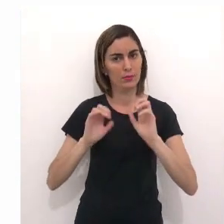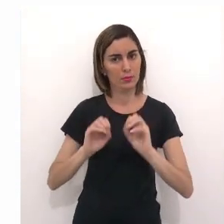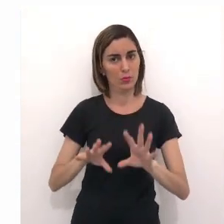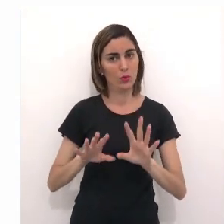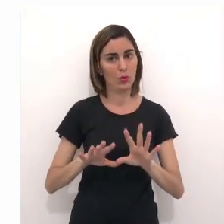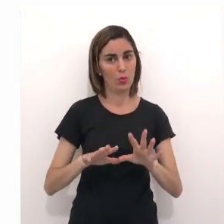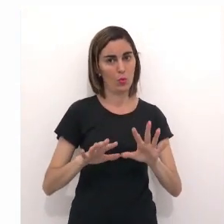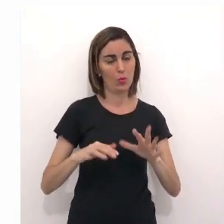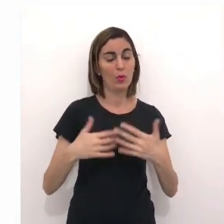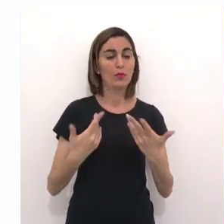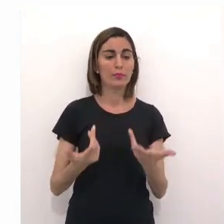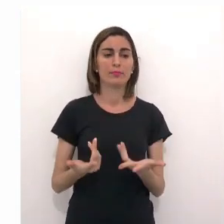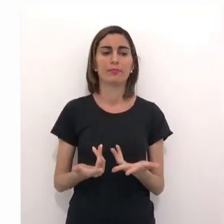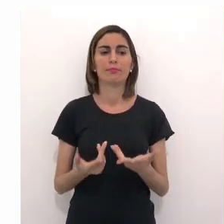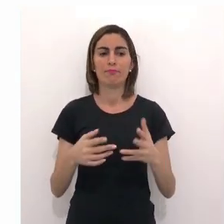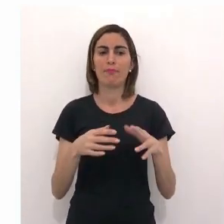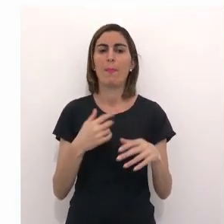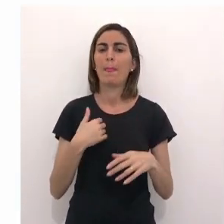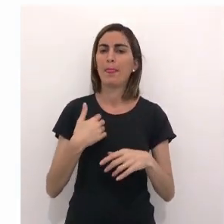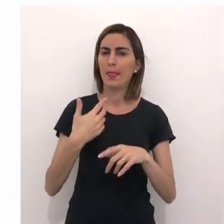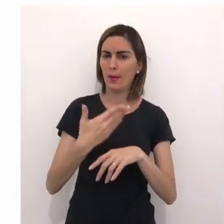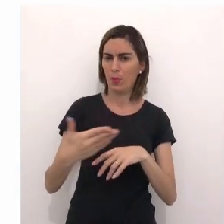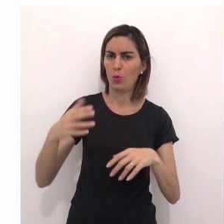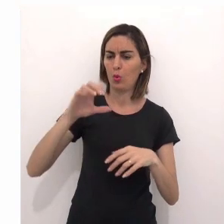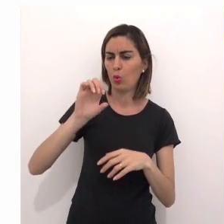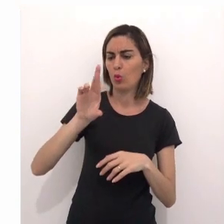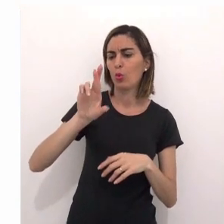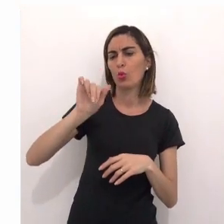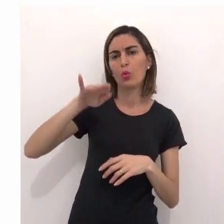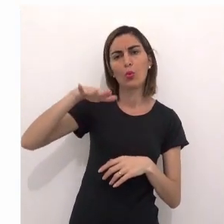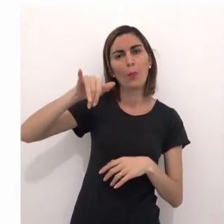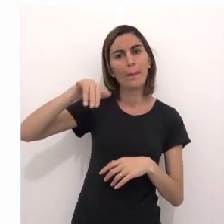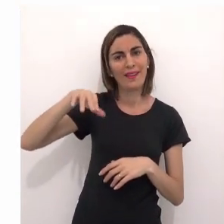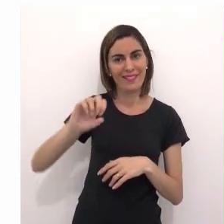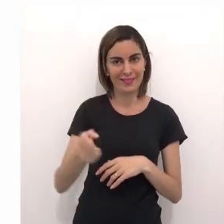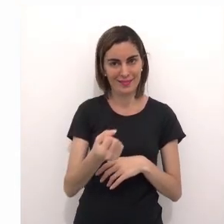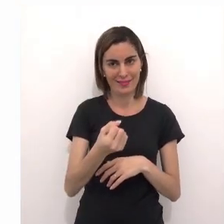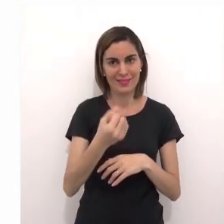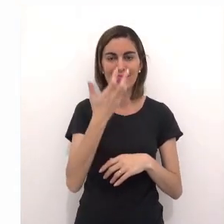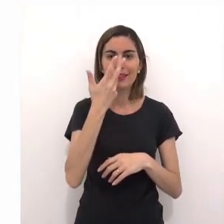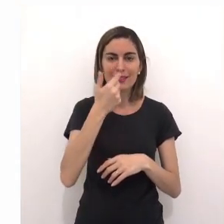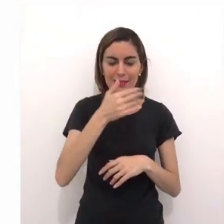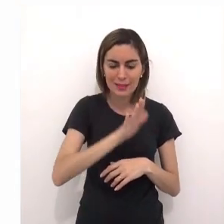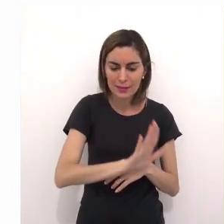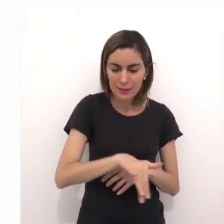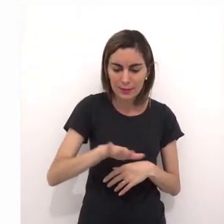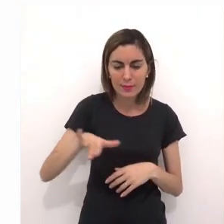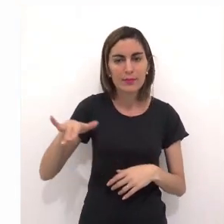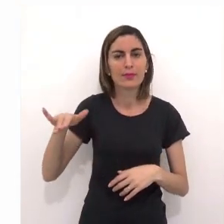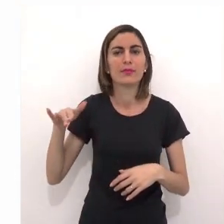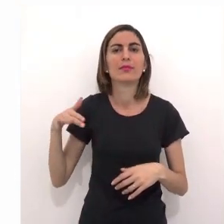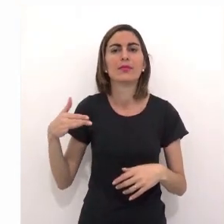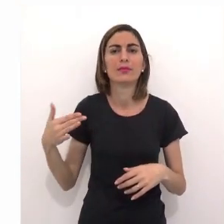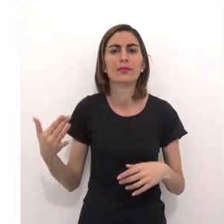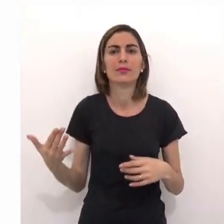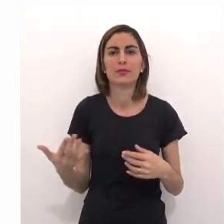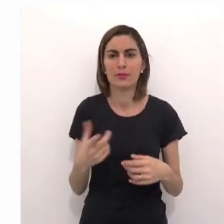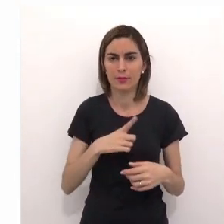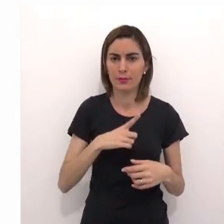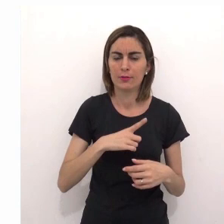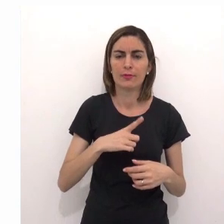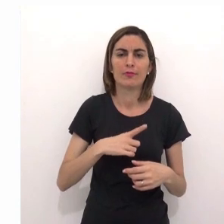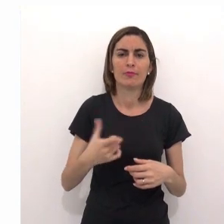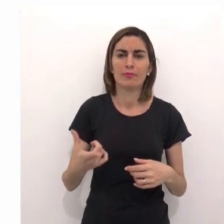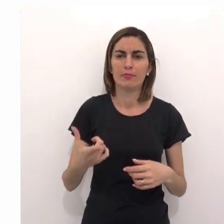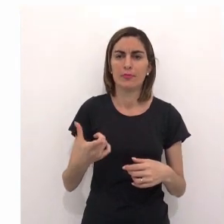Mormente, com os culumins, as crianças que, pela